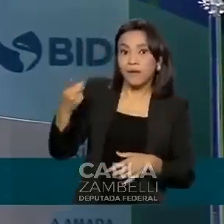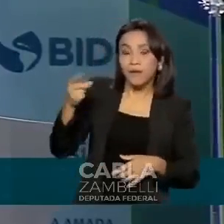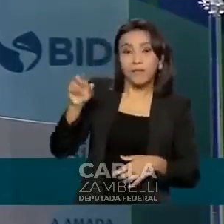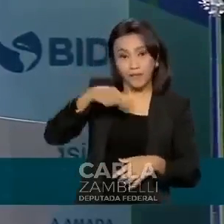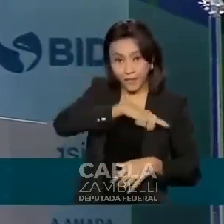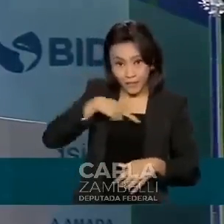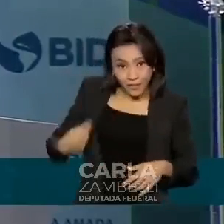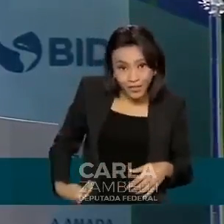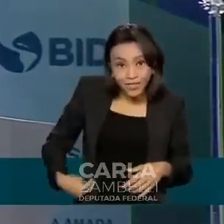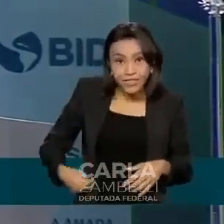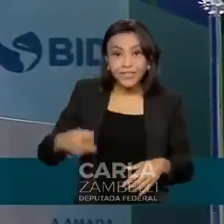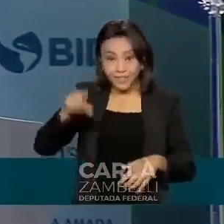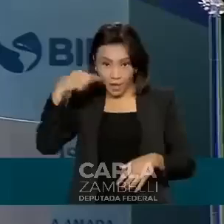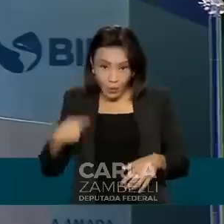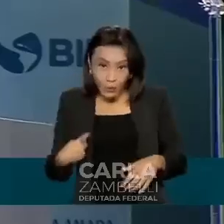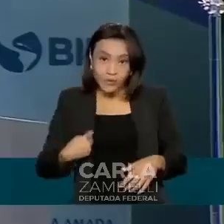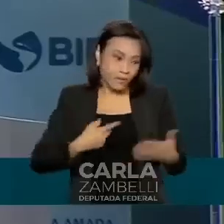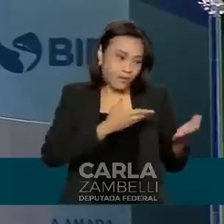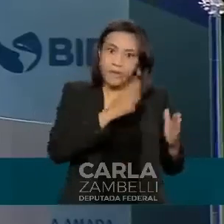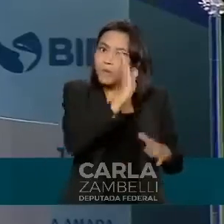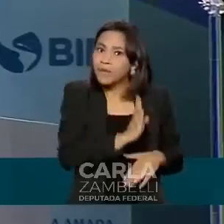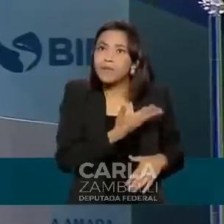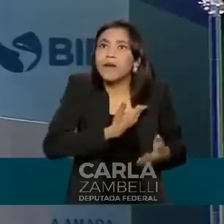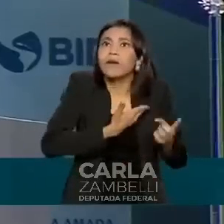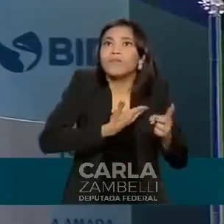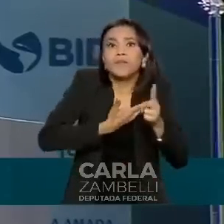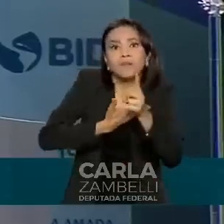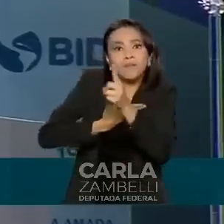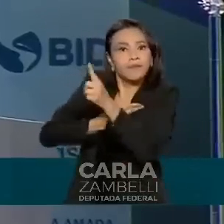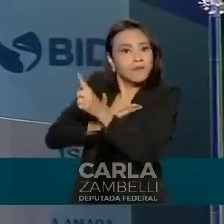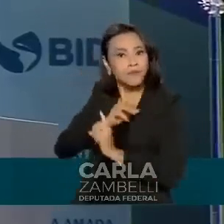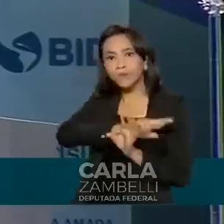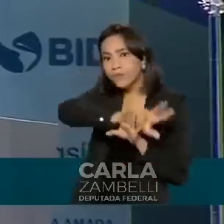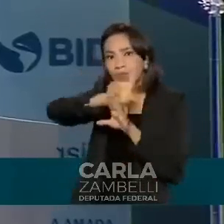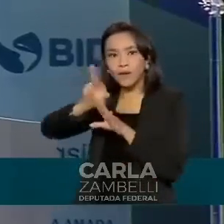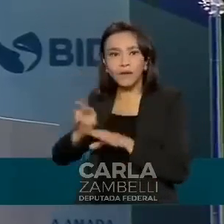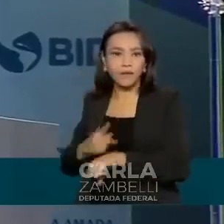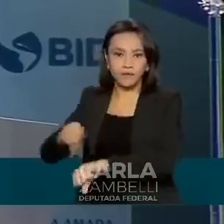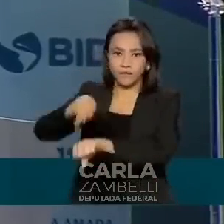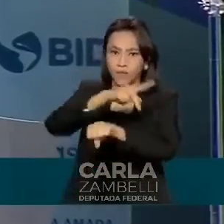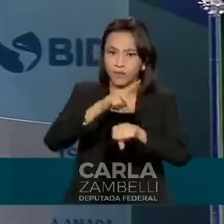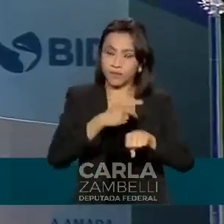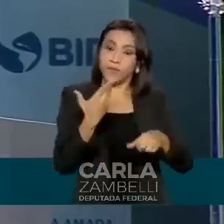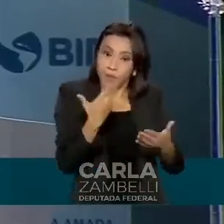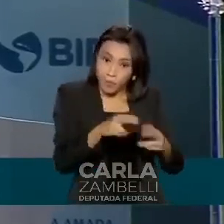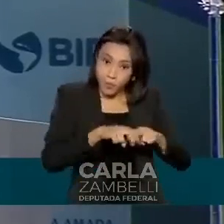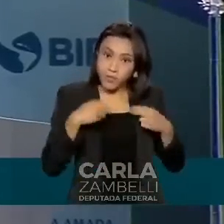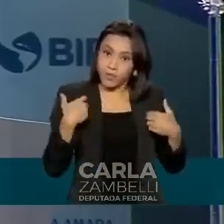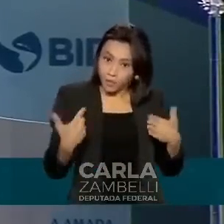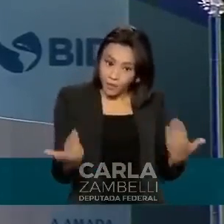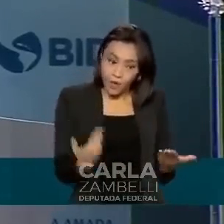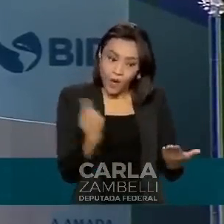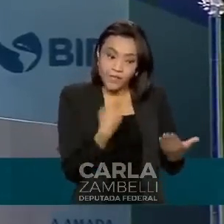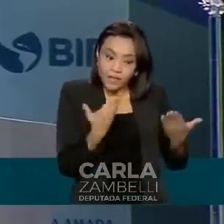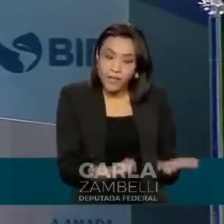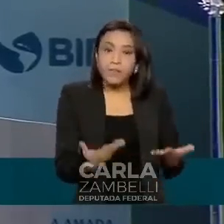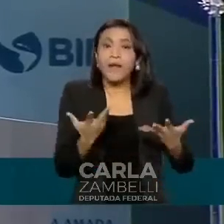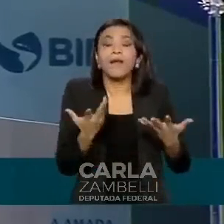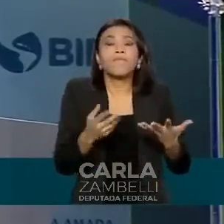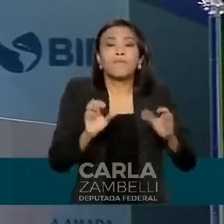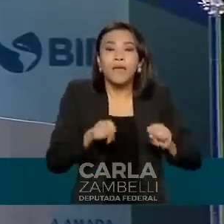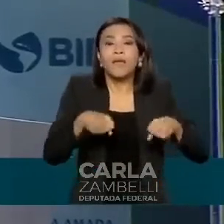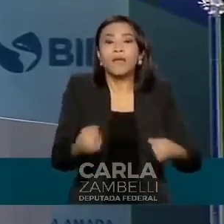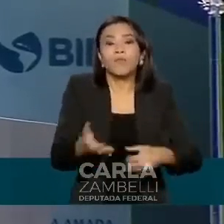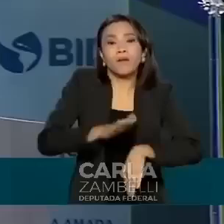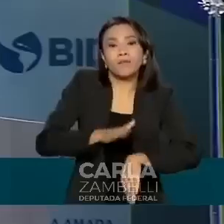contra Rússia Brasil Dança com todo mundo desde que o governo bolsonaro entrou falou isso nós estamos aqui para recuperar o tempo perdido querendo recuperar o caminho da